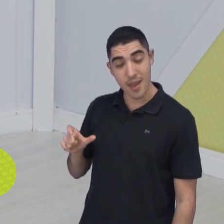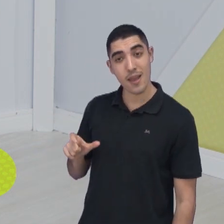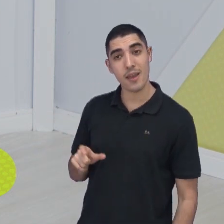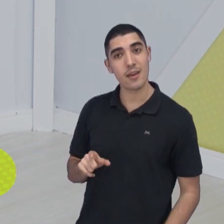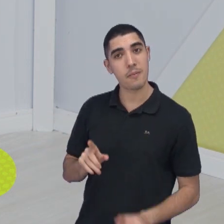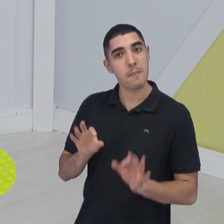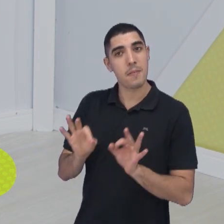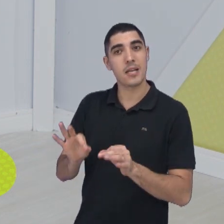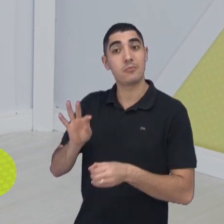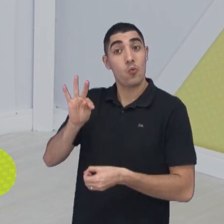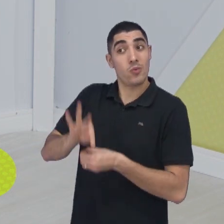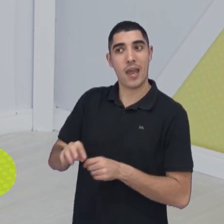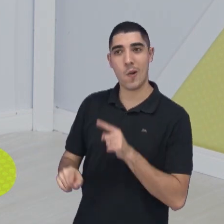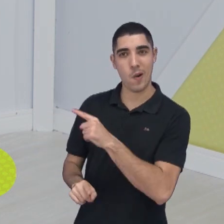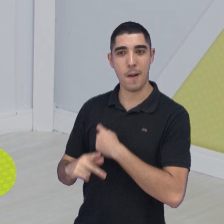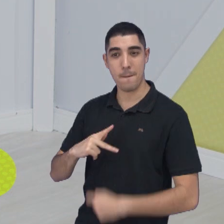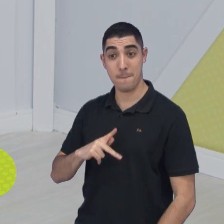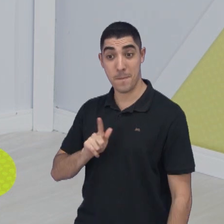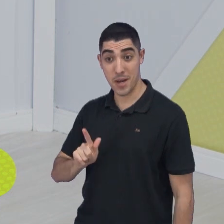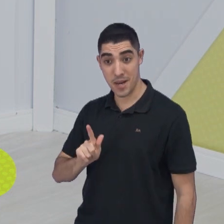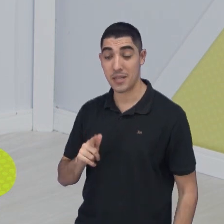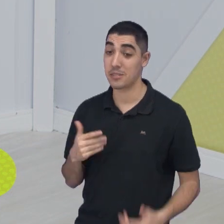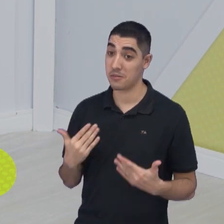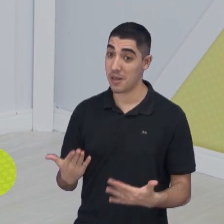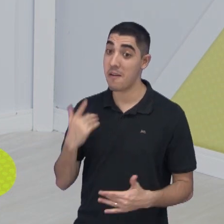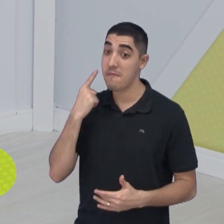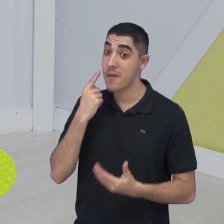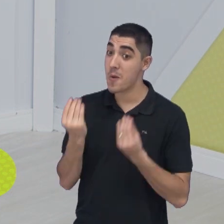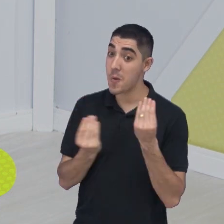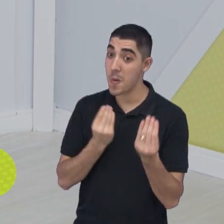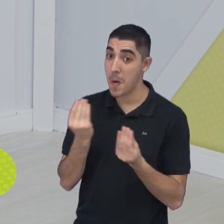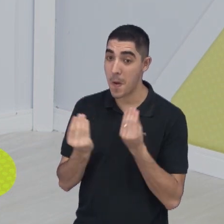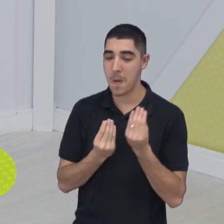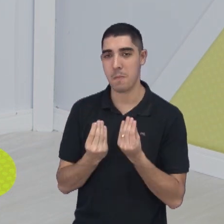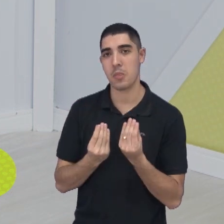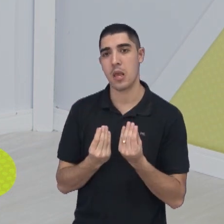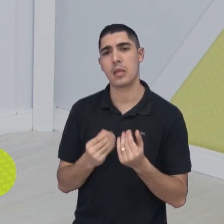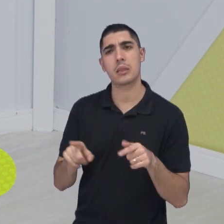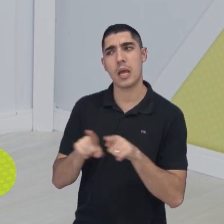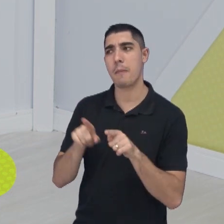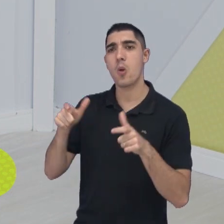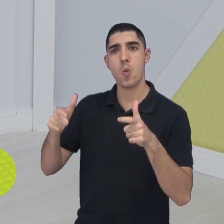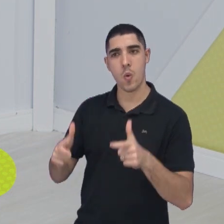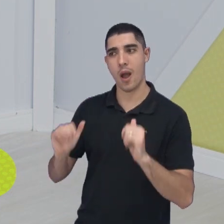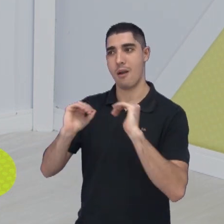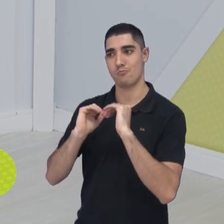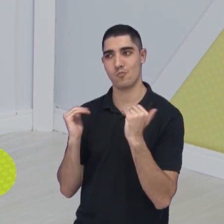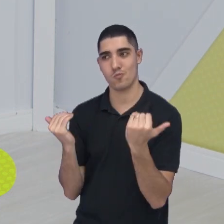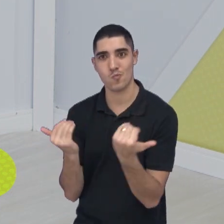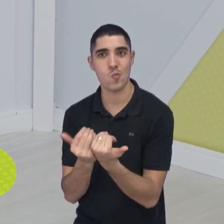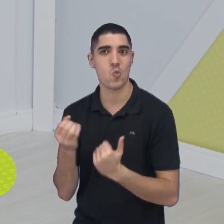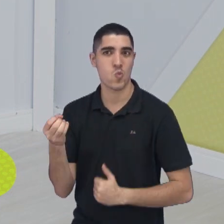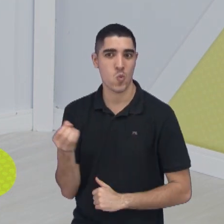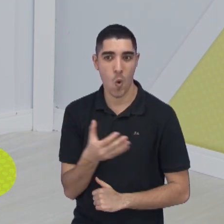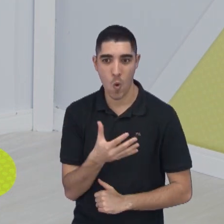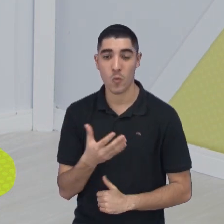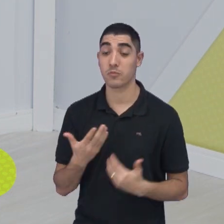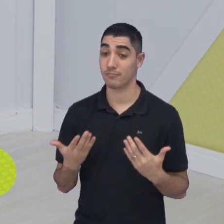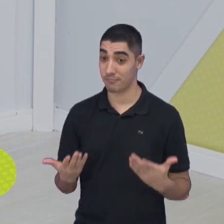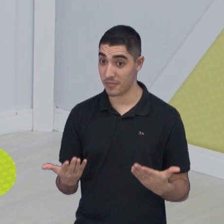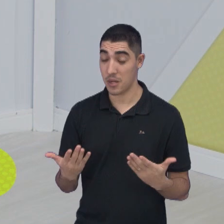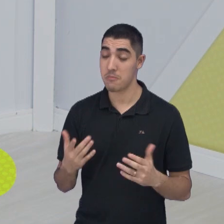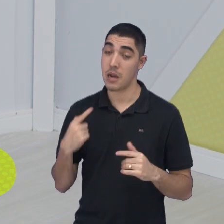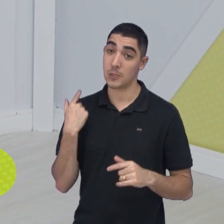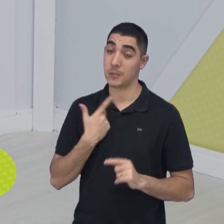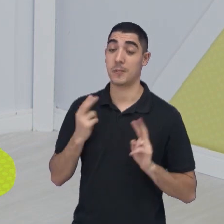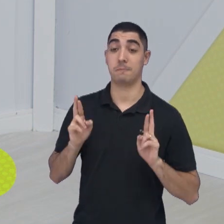Praia Grande, uma incógnita. Como é que vem esse Praia Grande? O ginásio também, como o próprio Reinaldo falou, mas a expectativa é boa para essa